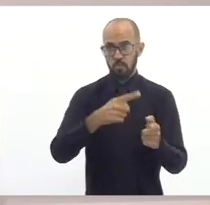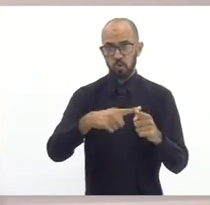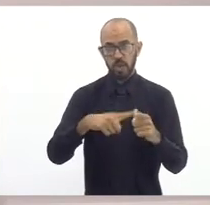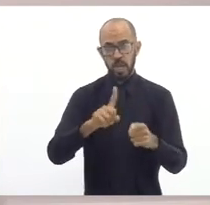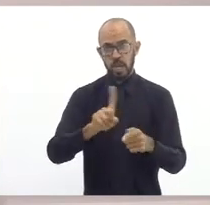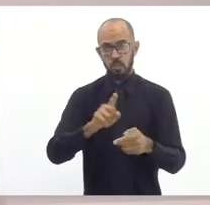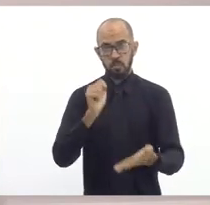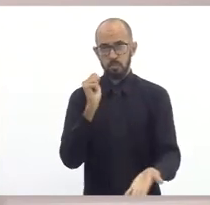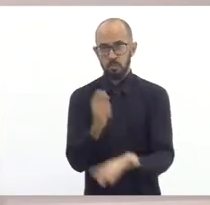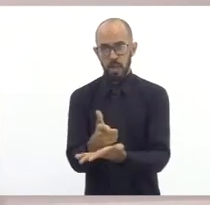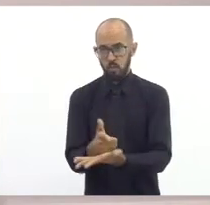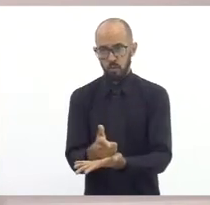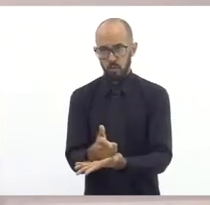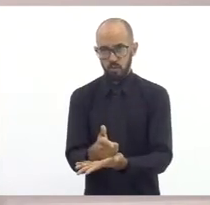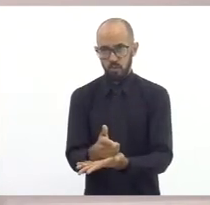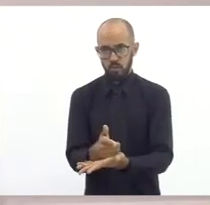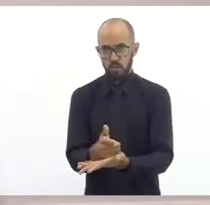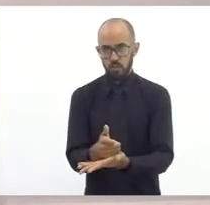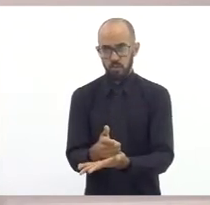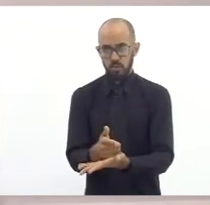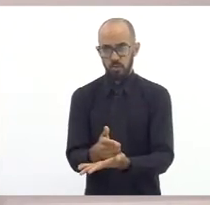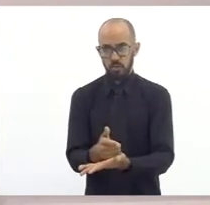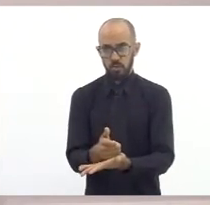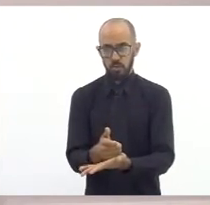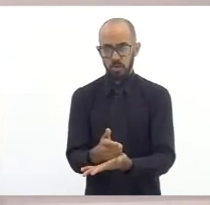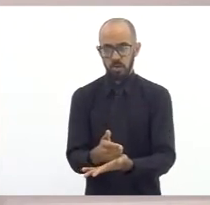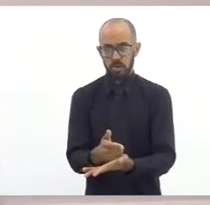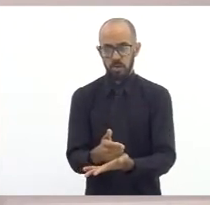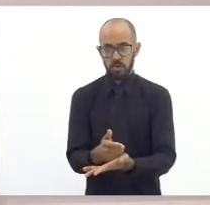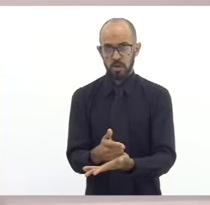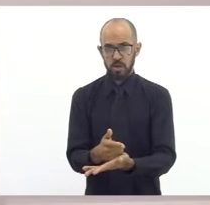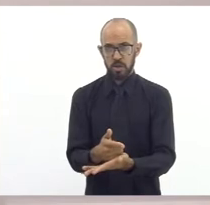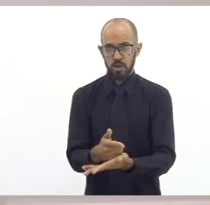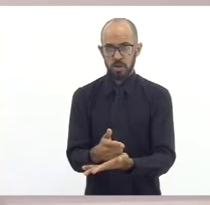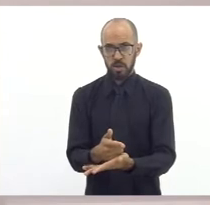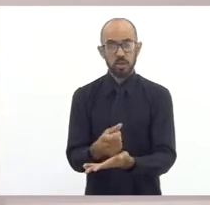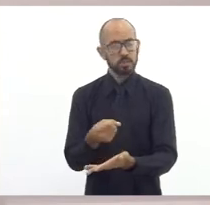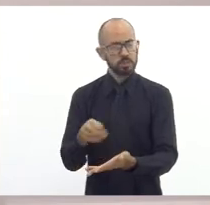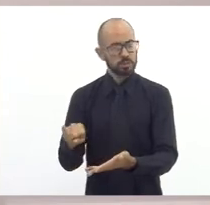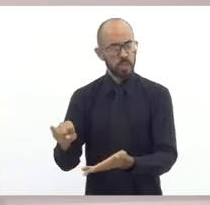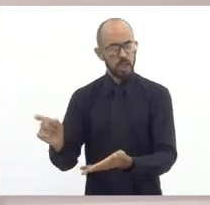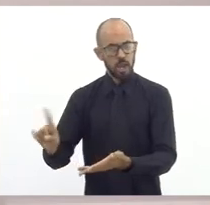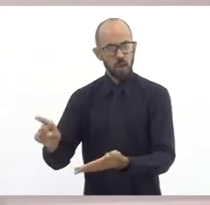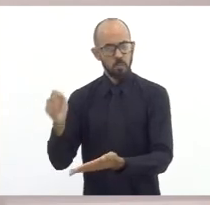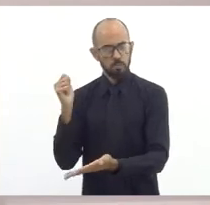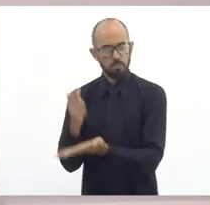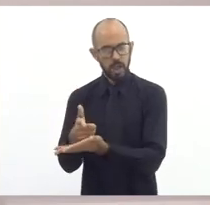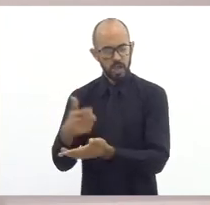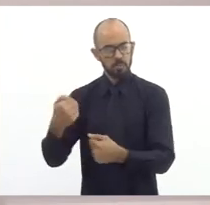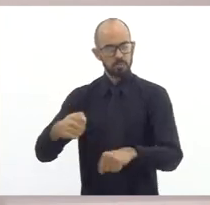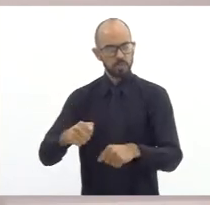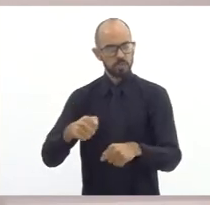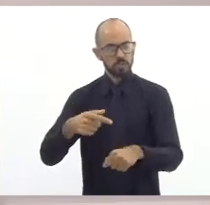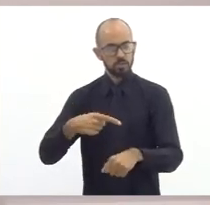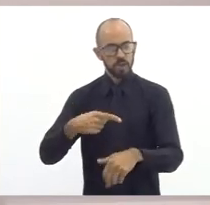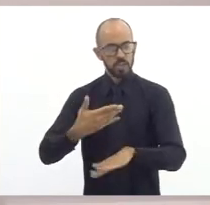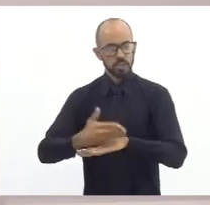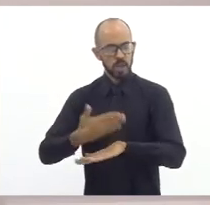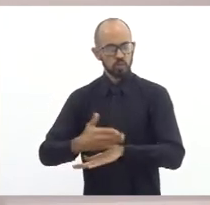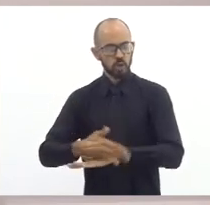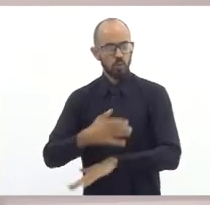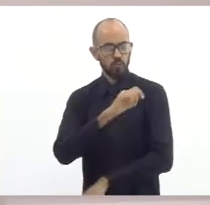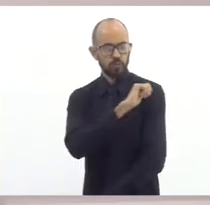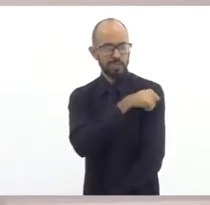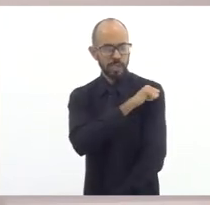pagou a dívida. Esta, quando ele não paga, ele tem que ir para a execução fiscal. Ele vai